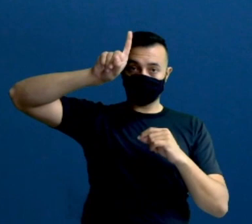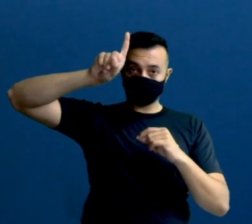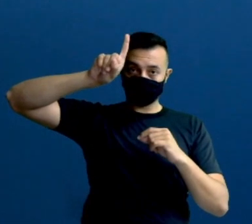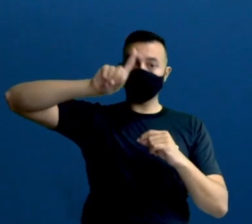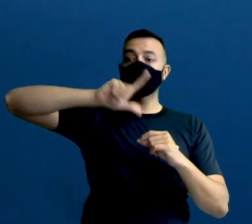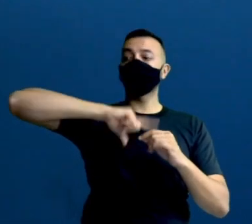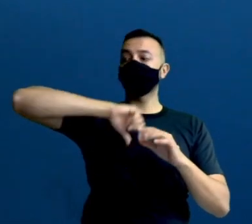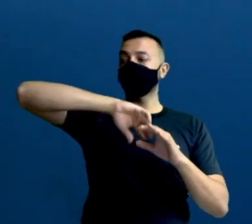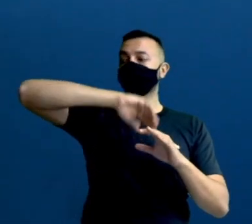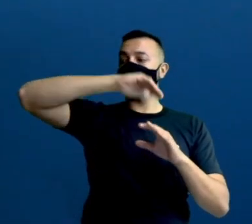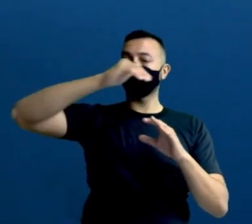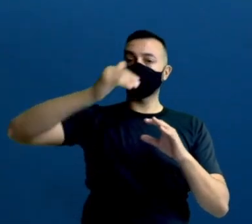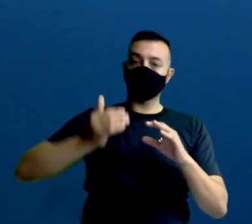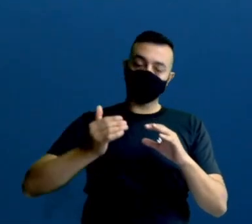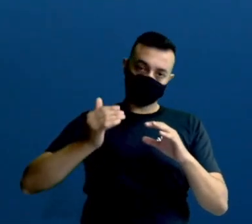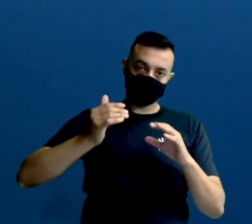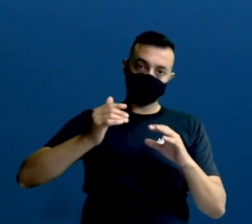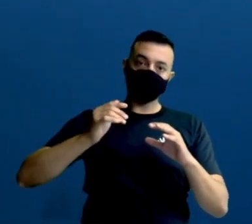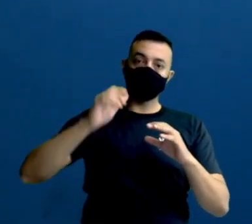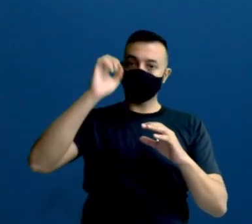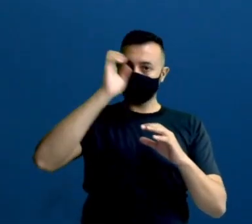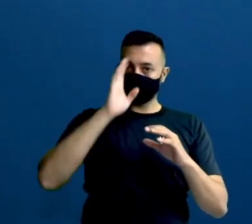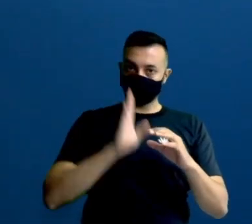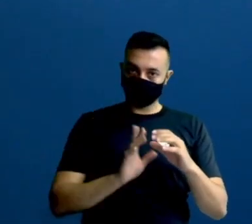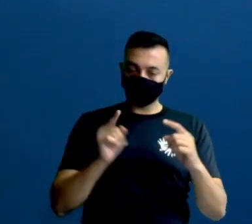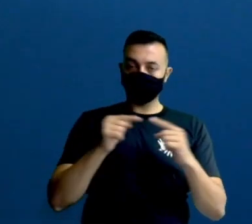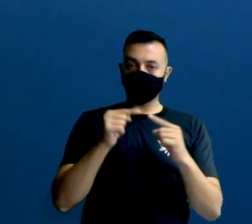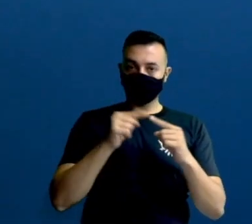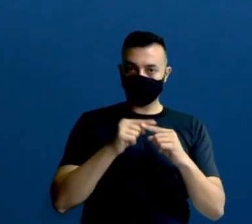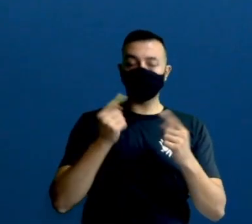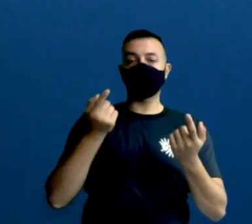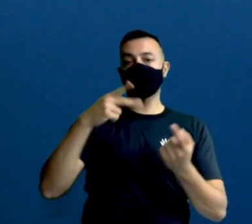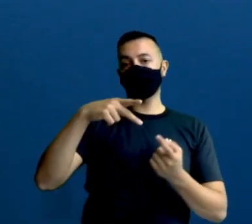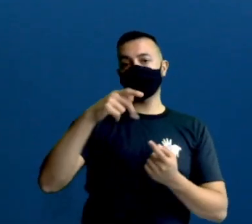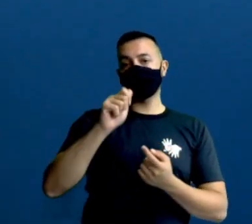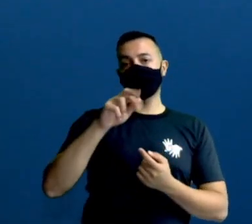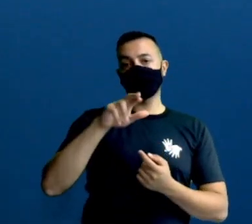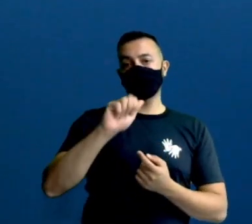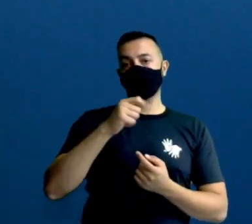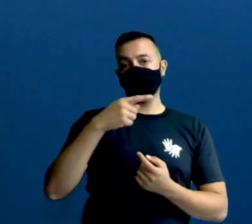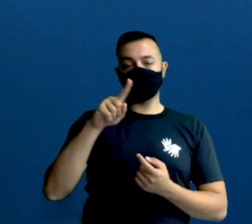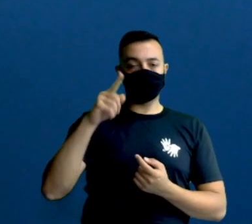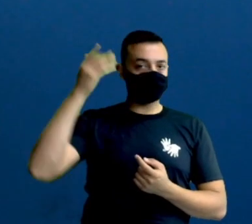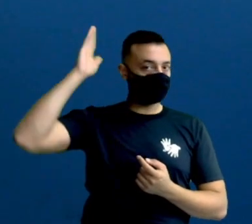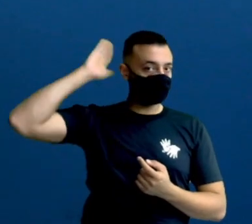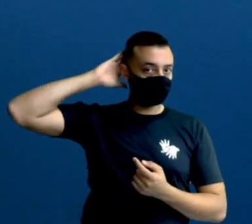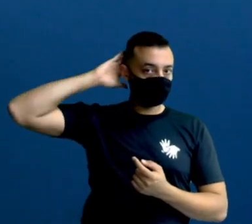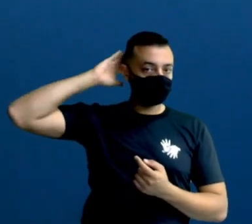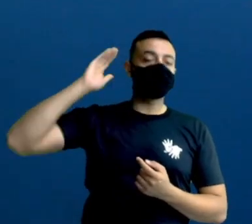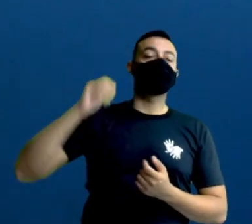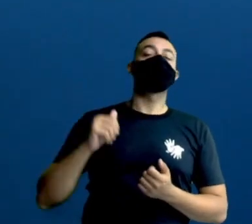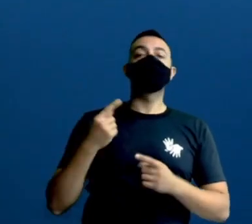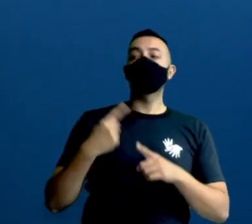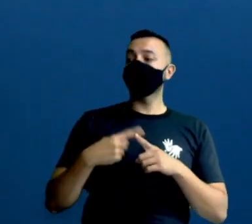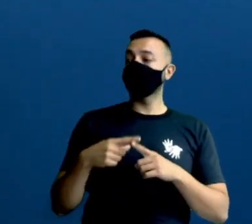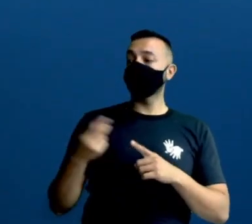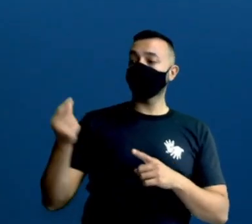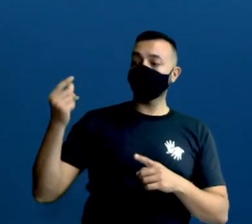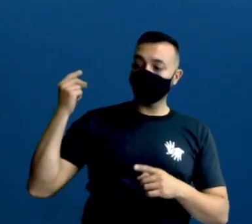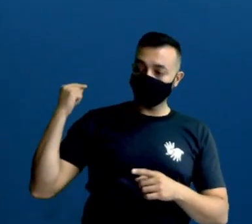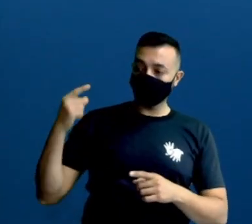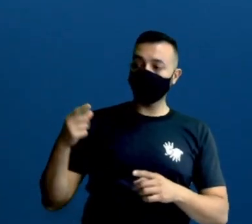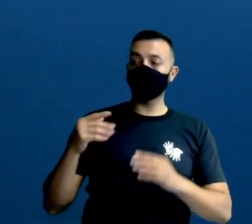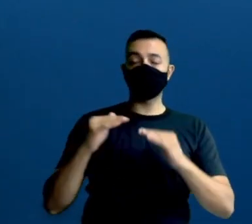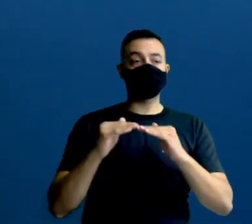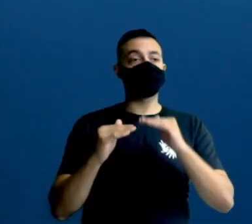linha Ordem e Progresso, né, da bandeira do Brasil, representa o estado do Pará, porque olha aqui, ó, nessa época aqui, ó, essa